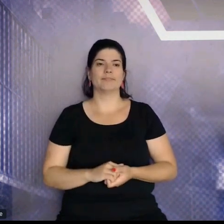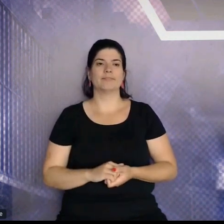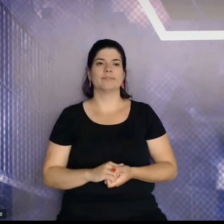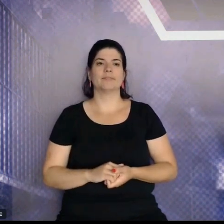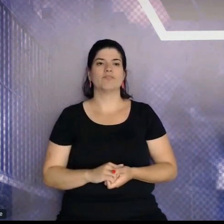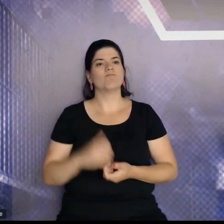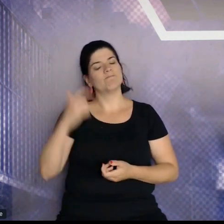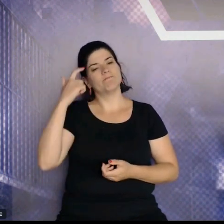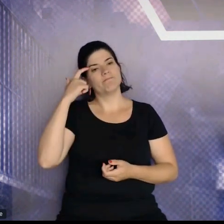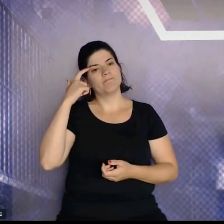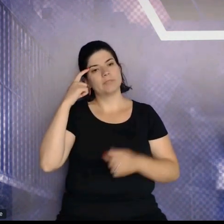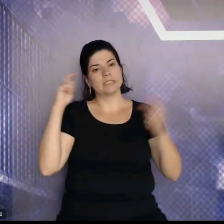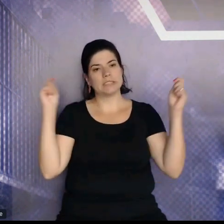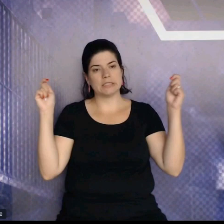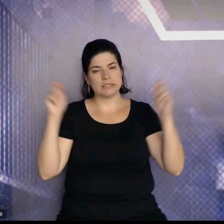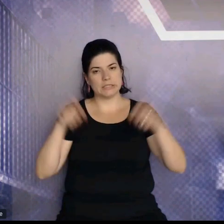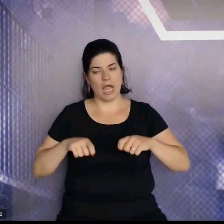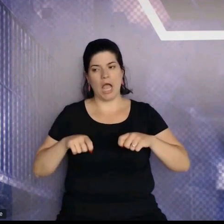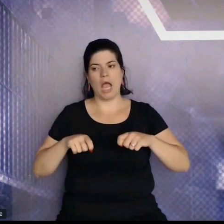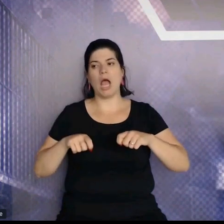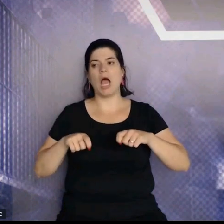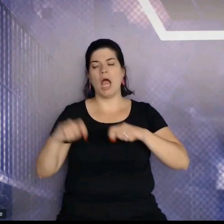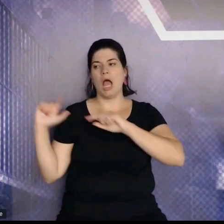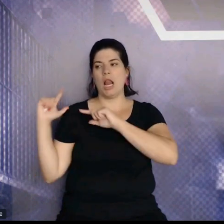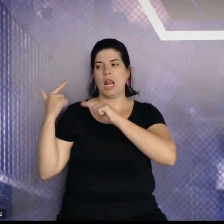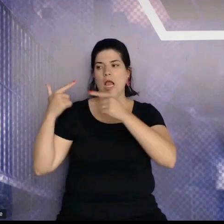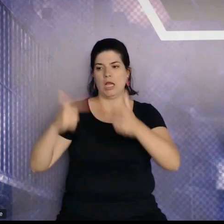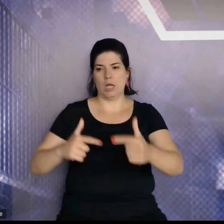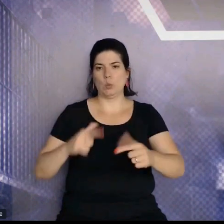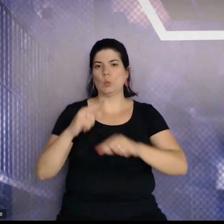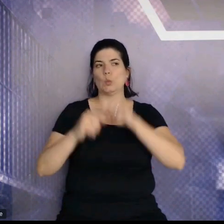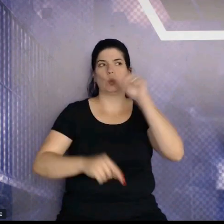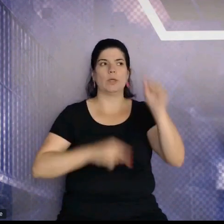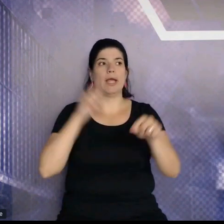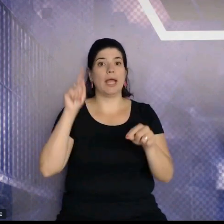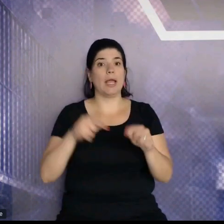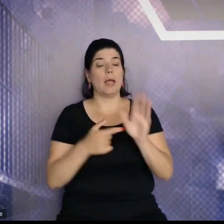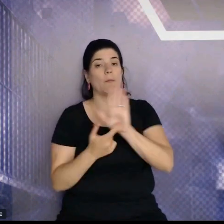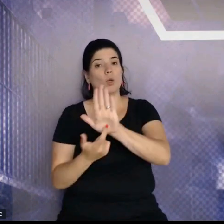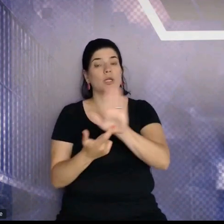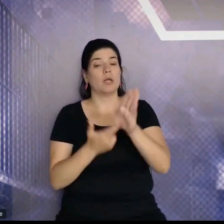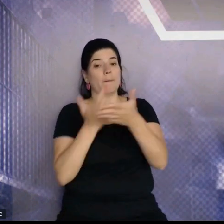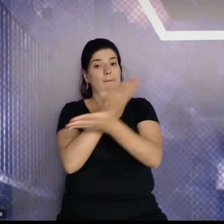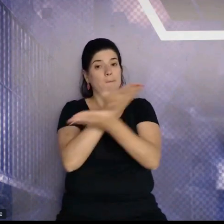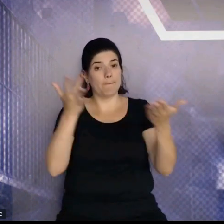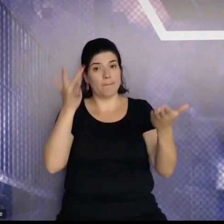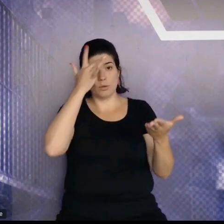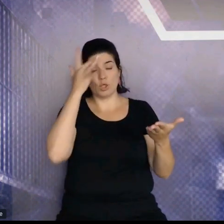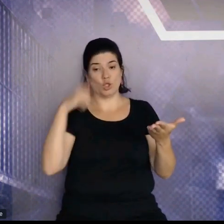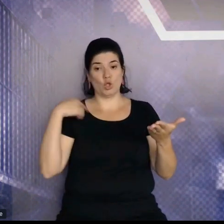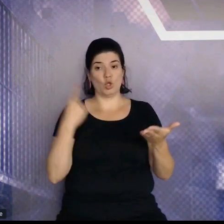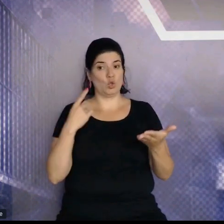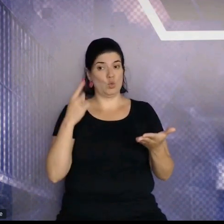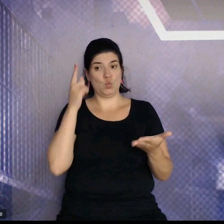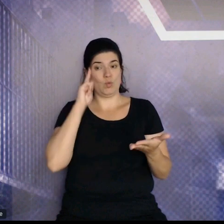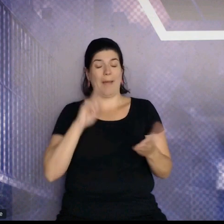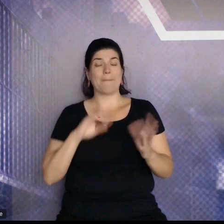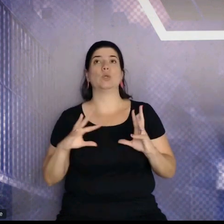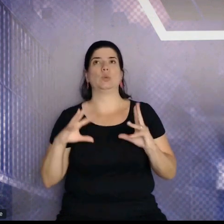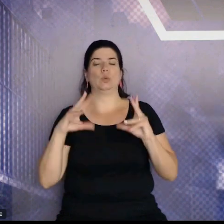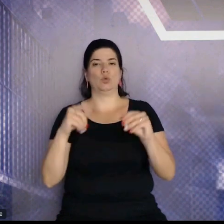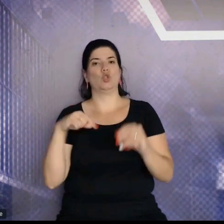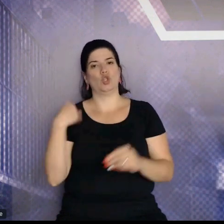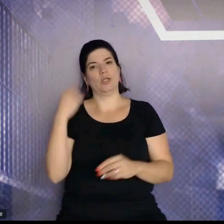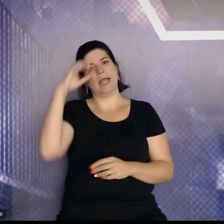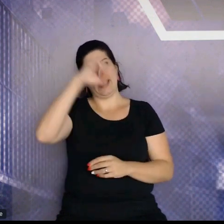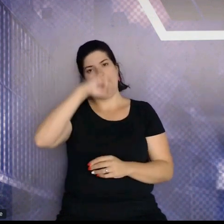deixar de legado é realmente mostrar para as pessoas de alguma maneira que a gente não sabe de tudo, né? A gente está